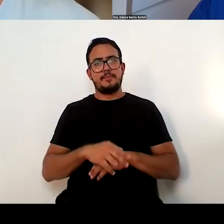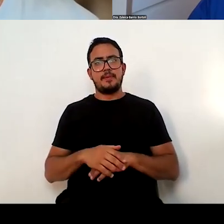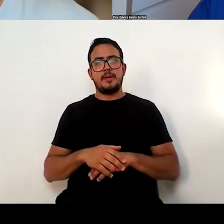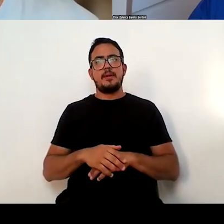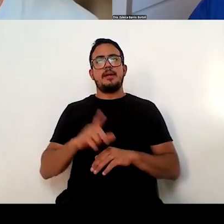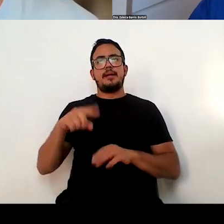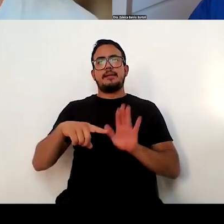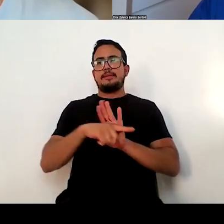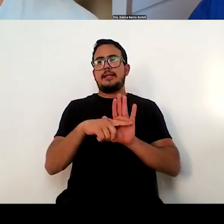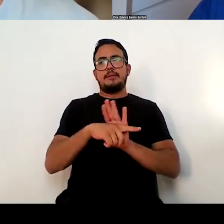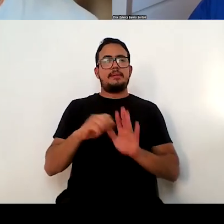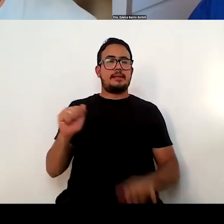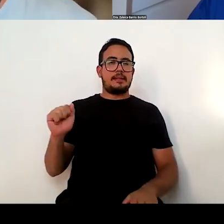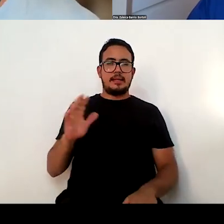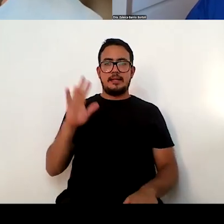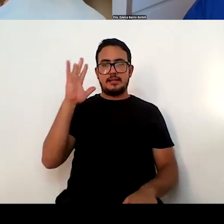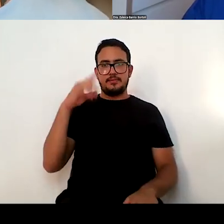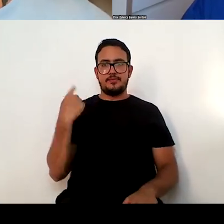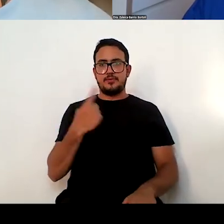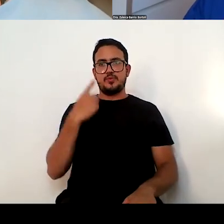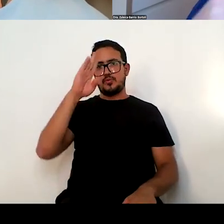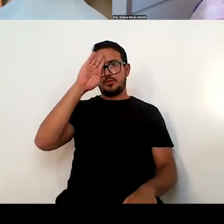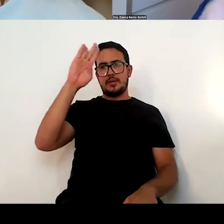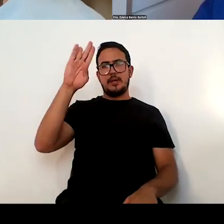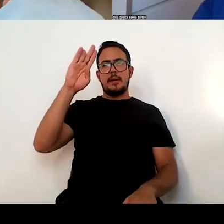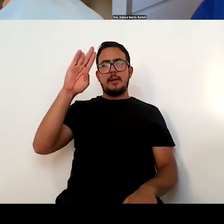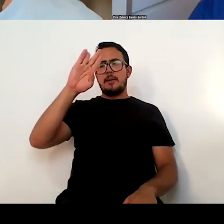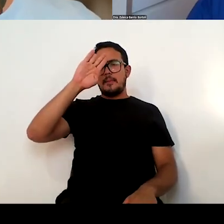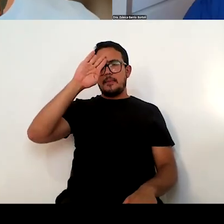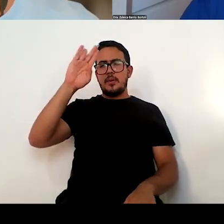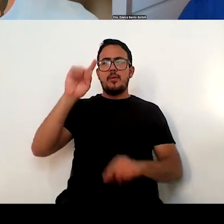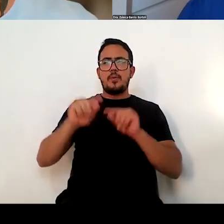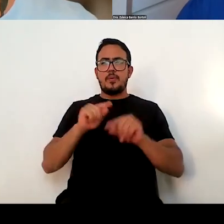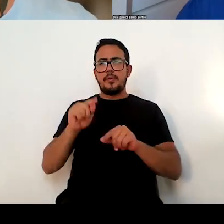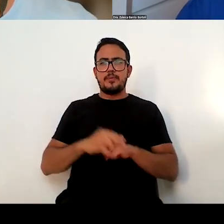caro, tá? E a gente usa principalmente para lesões em locais onde